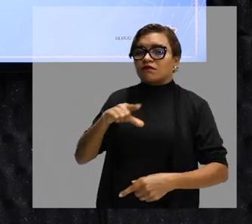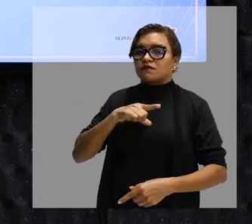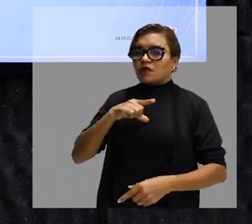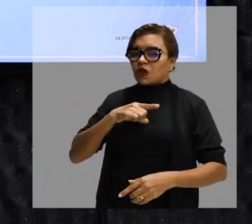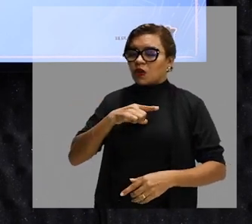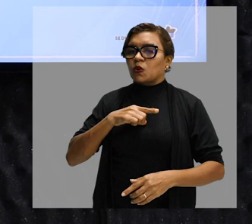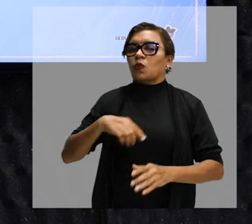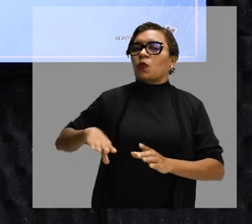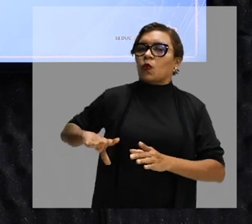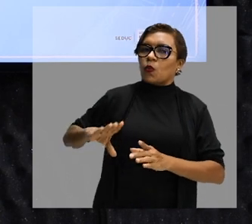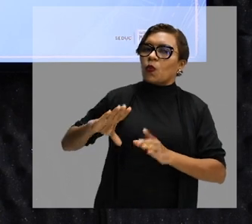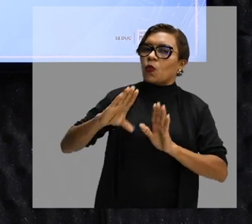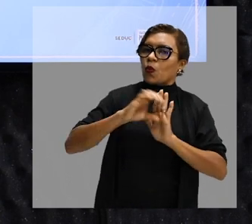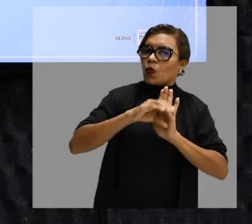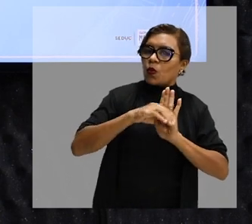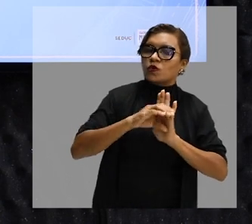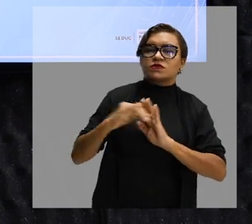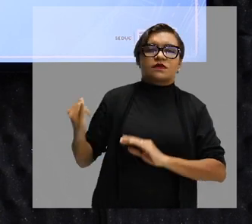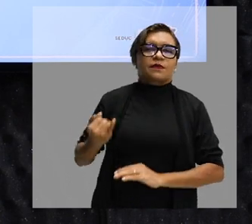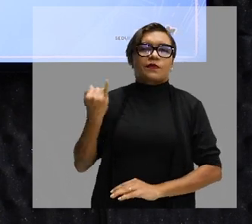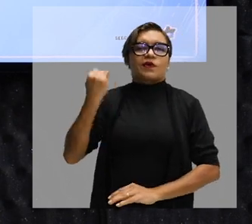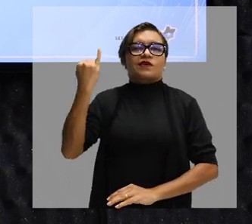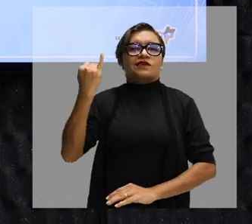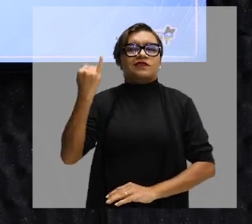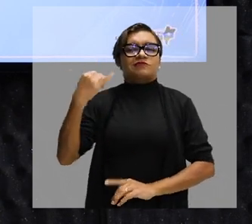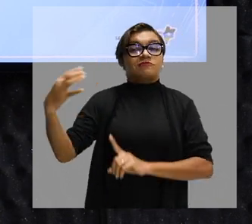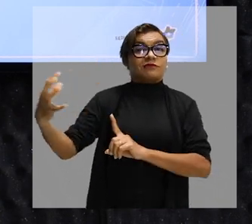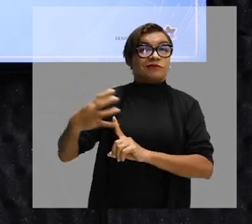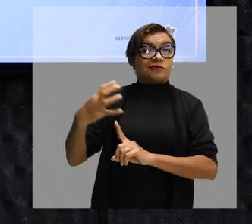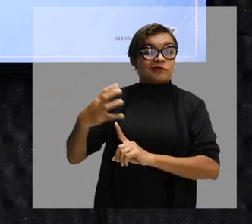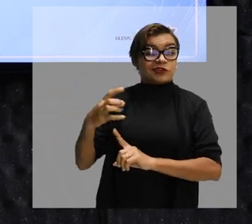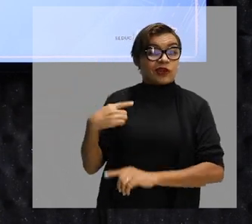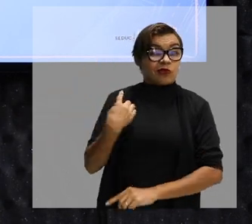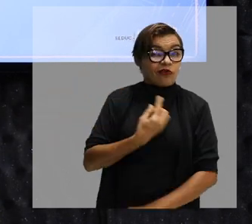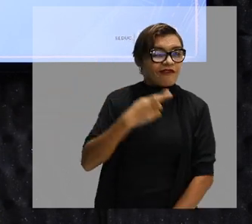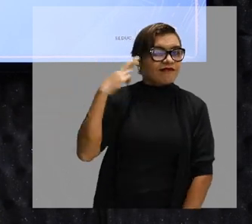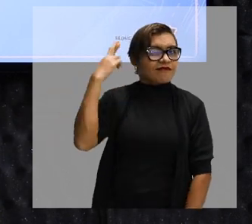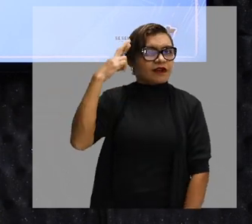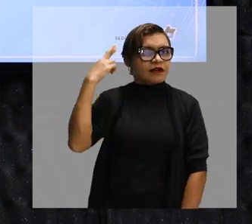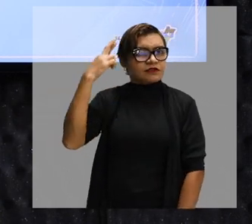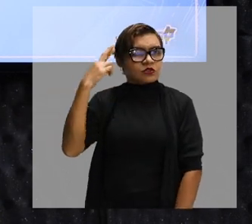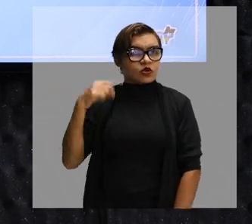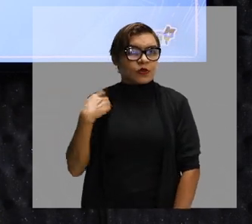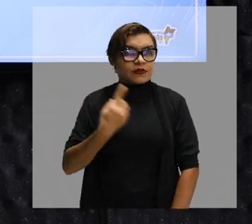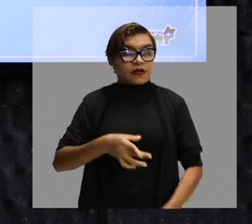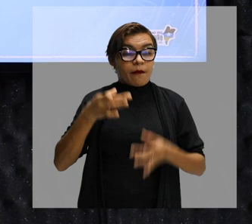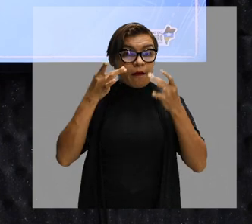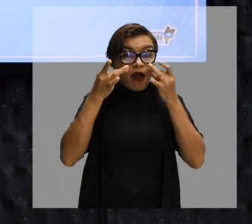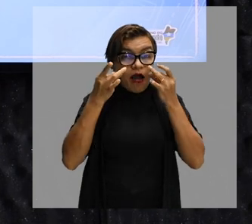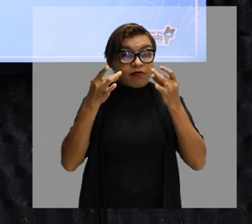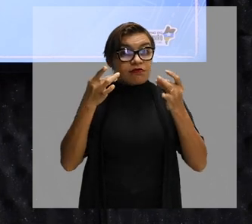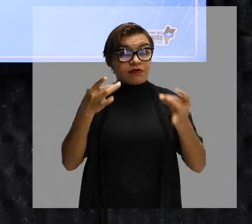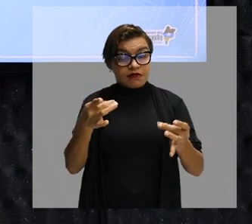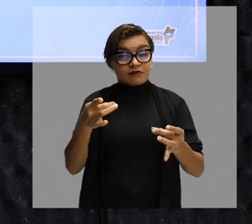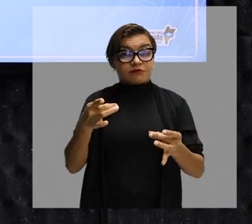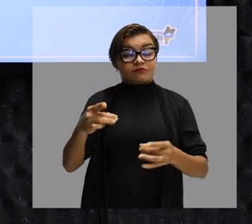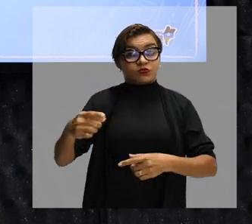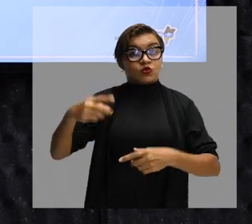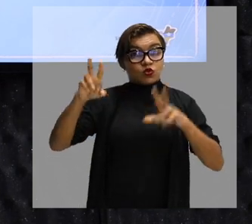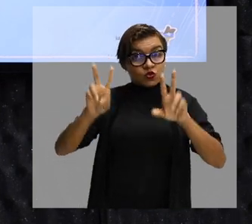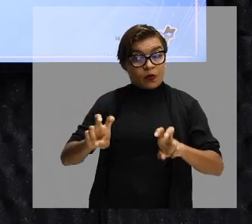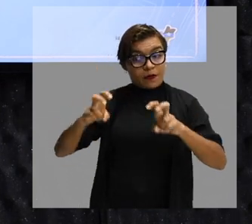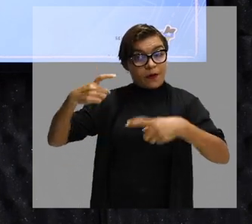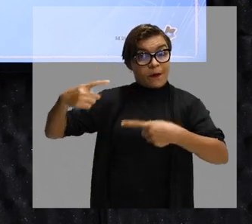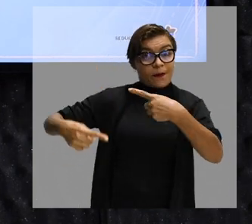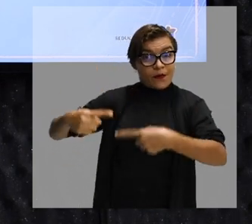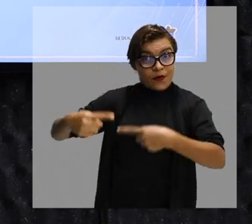importante e traz para a gente uma série de reflexões. Nós precisamos estar atentos o tempo inteiro a este elemento política.